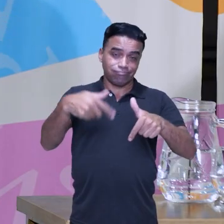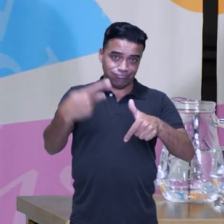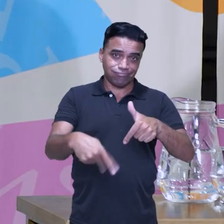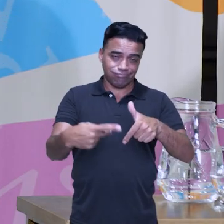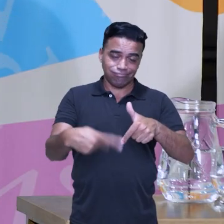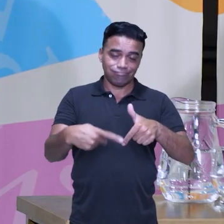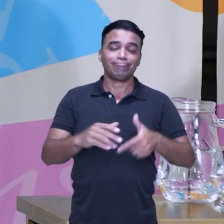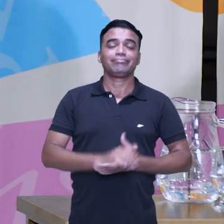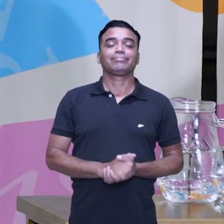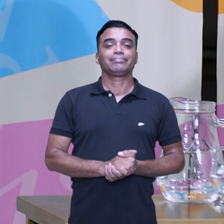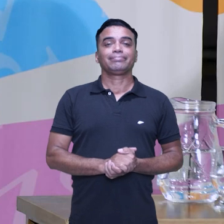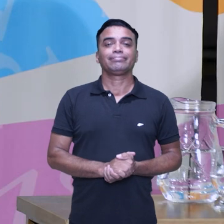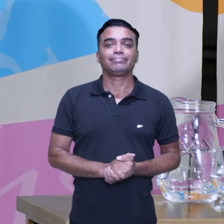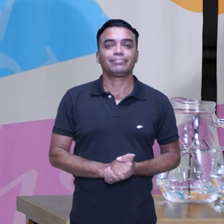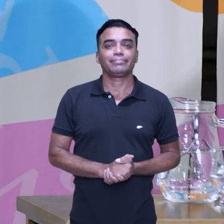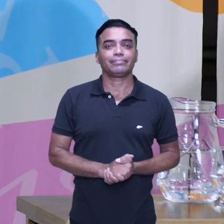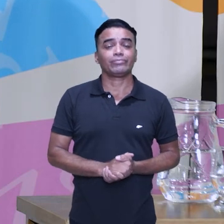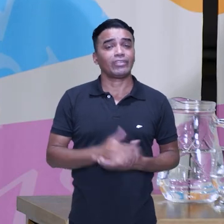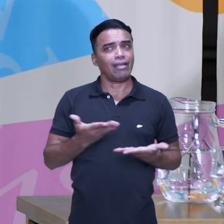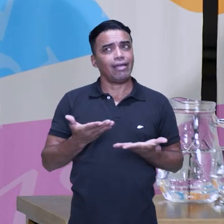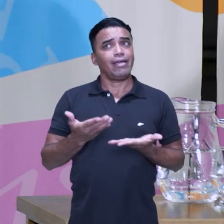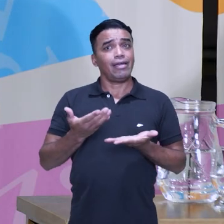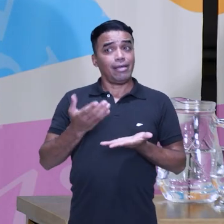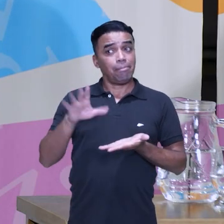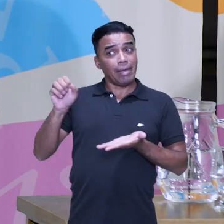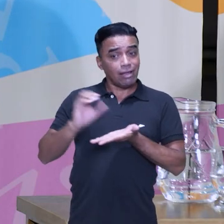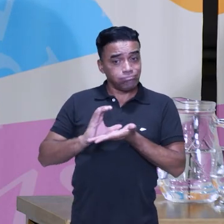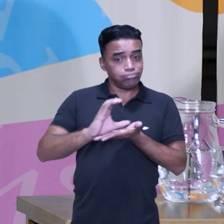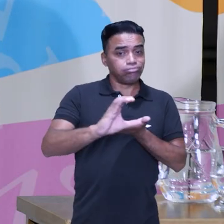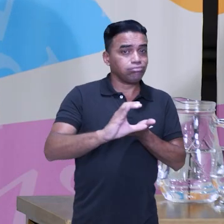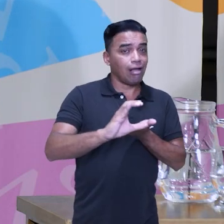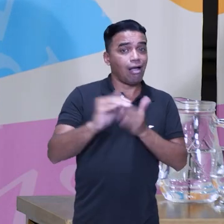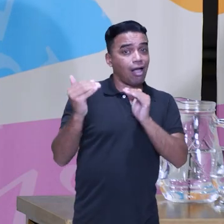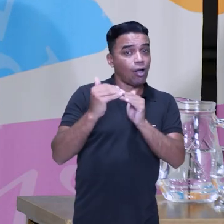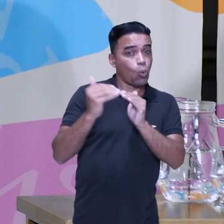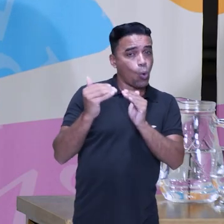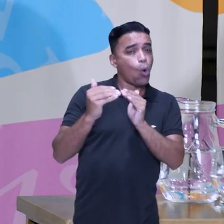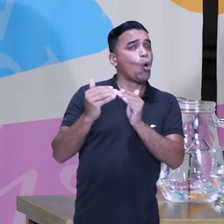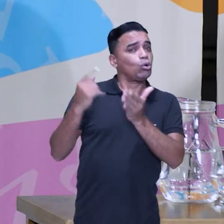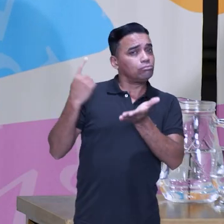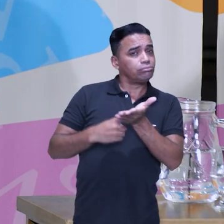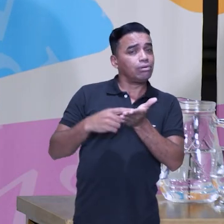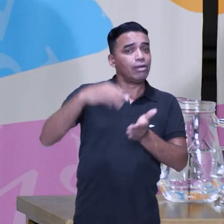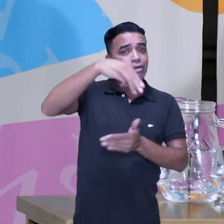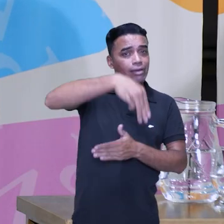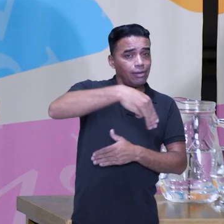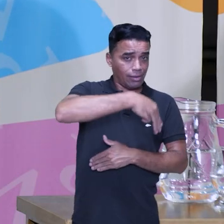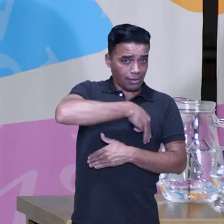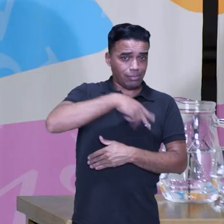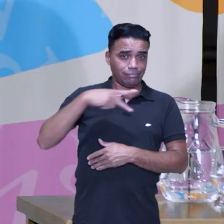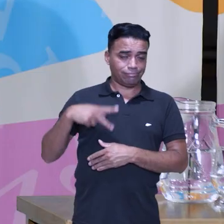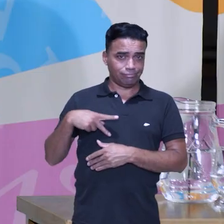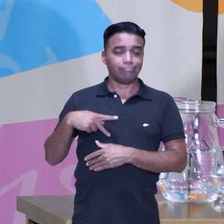esse direcionamento, pegar o recurso de determinado acordo que foi celebrado pelo MP e fazer